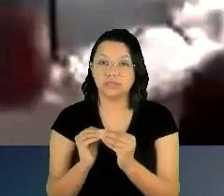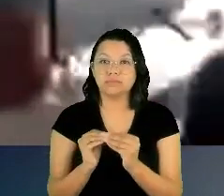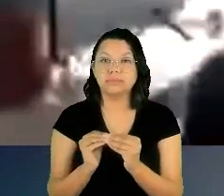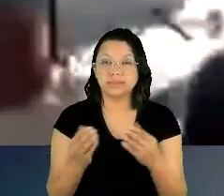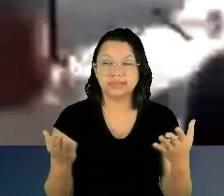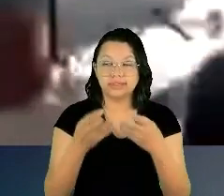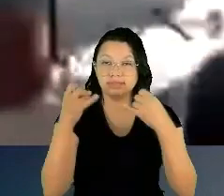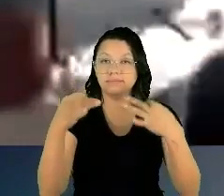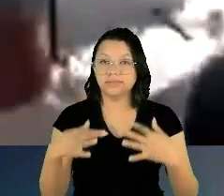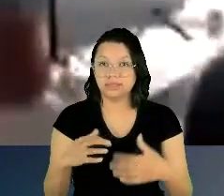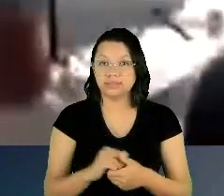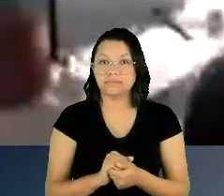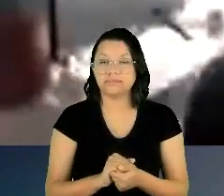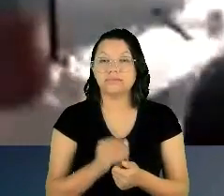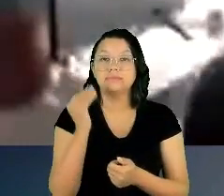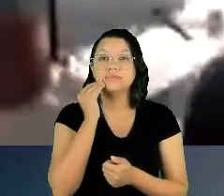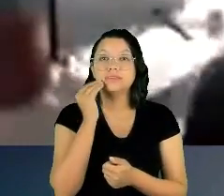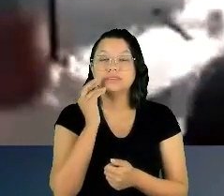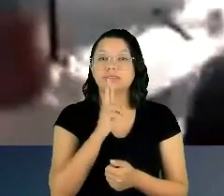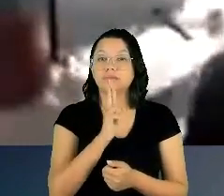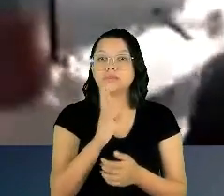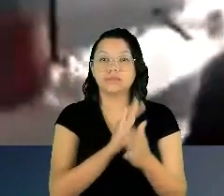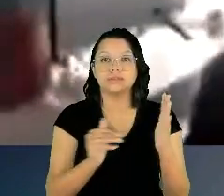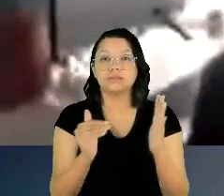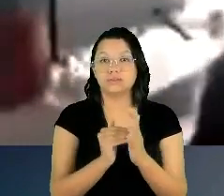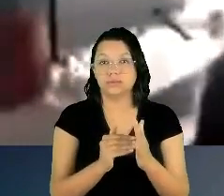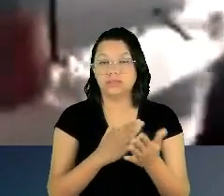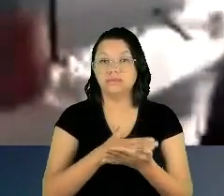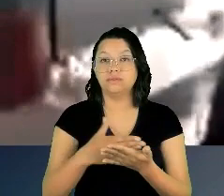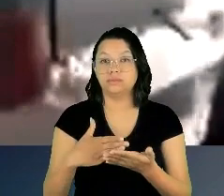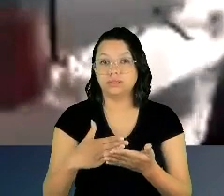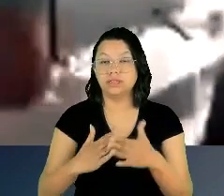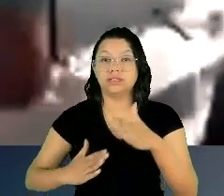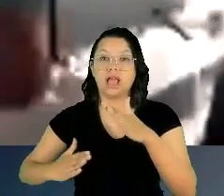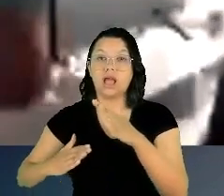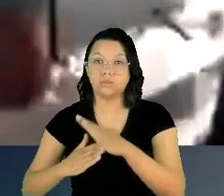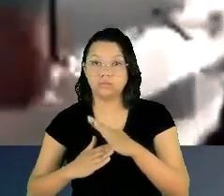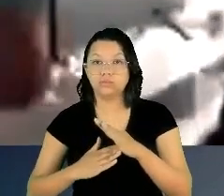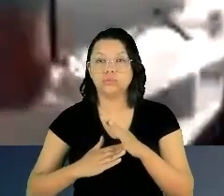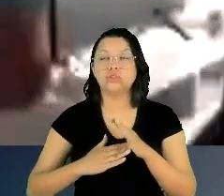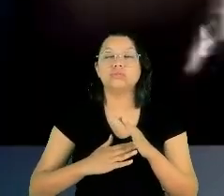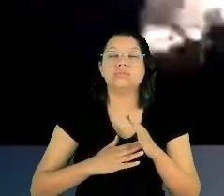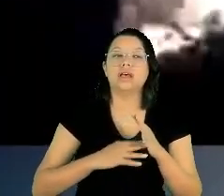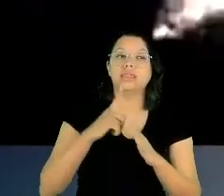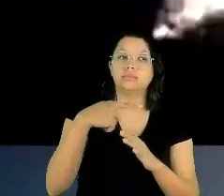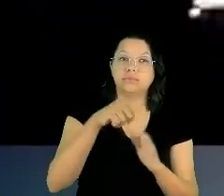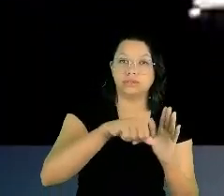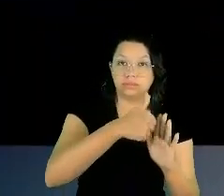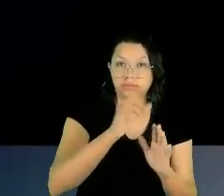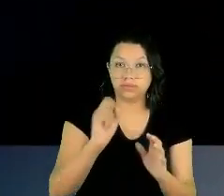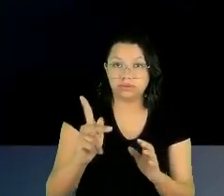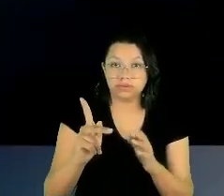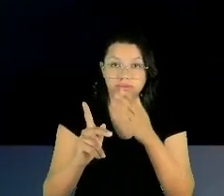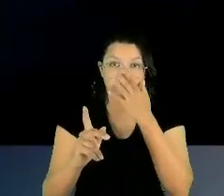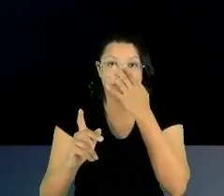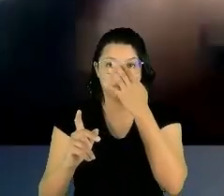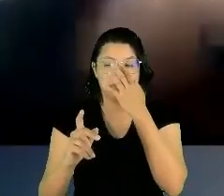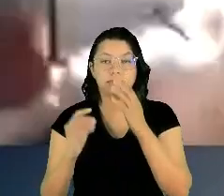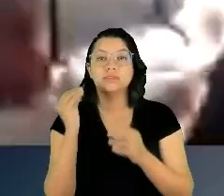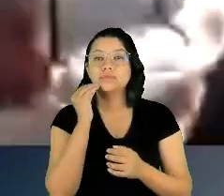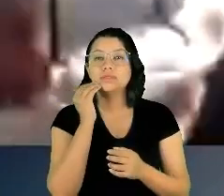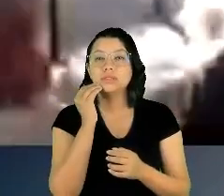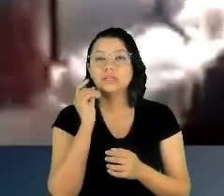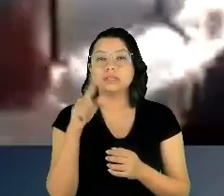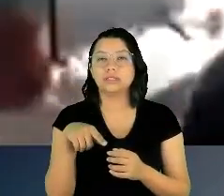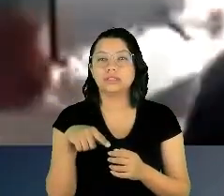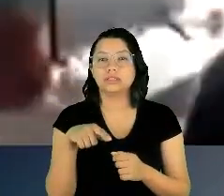tentar ser bem sucinta e tentar responder a todas, e eu vou começar da última para a primeira, tá?